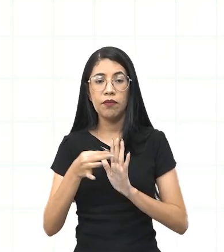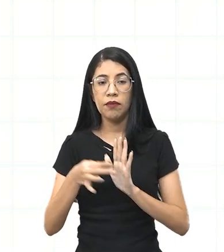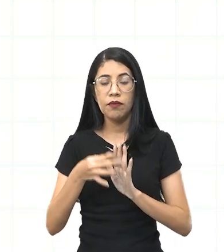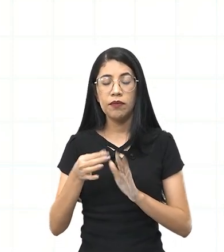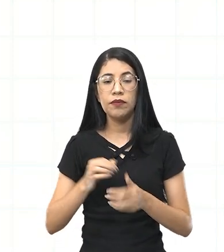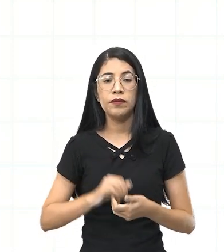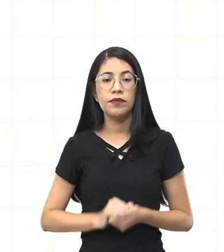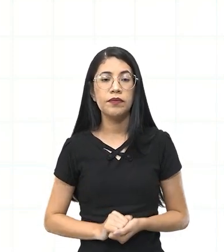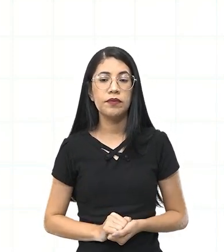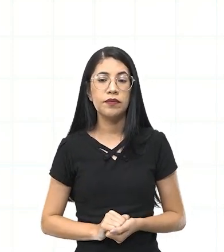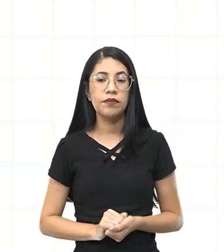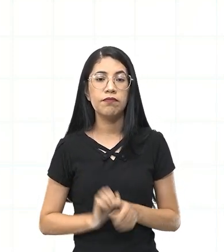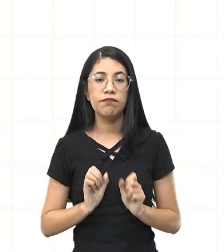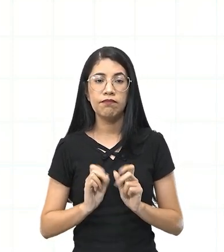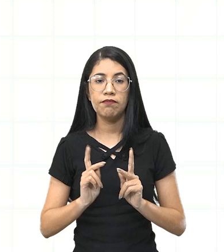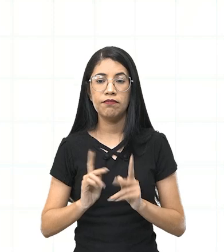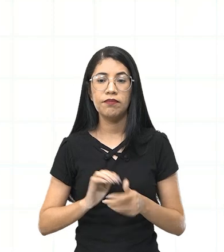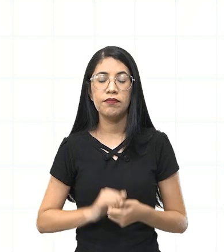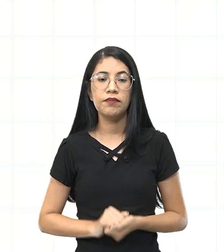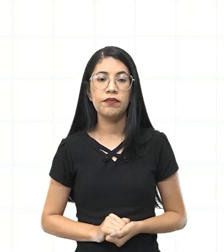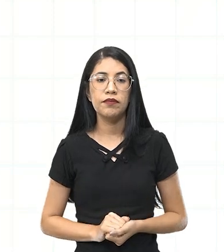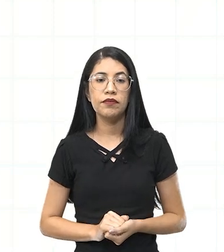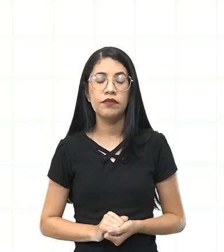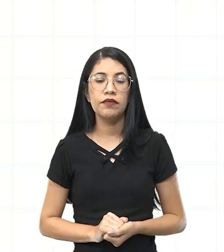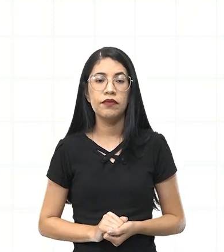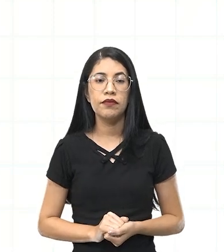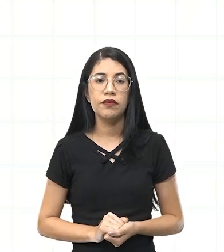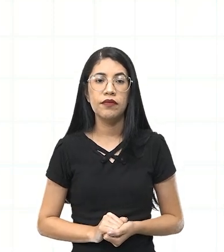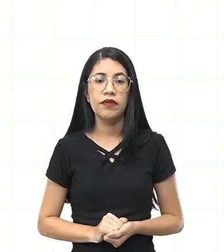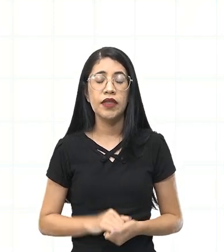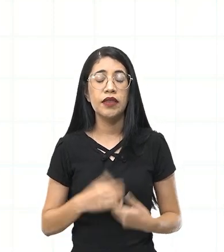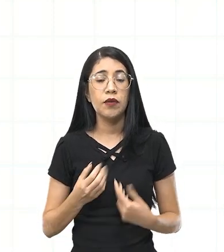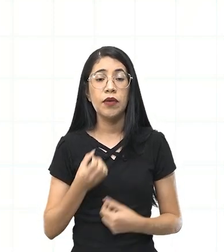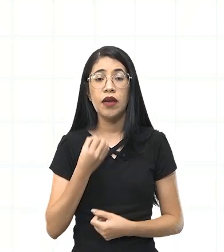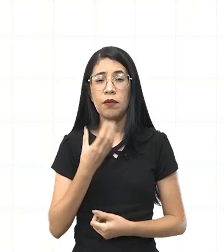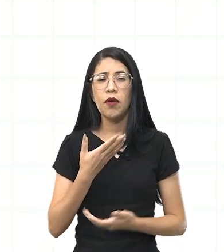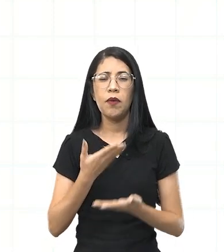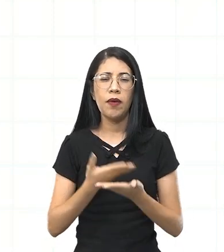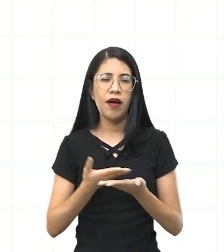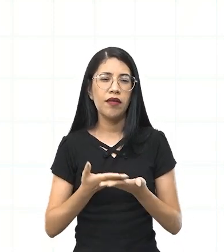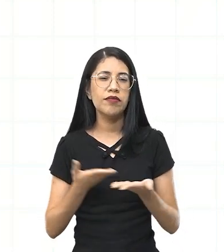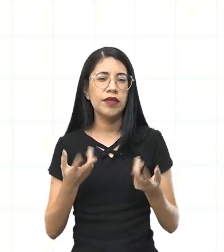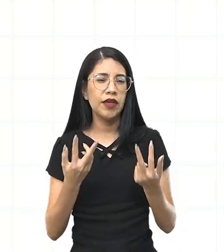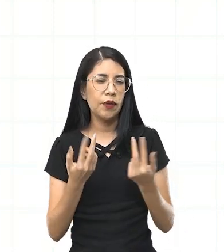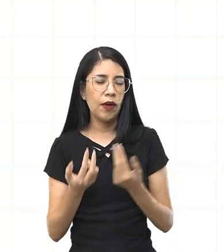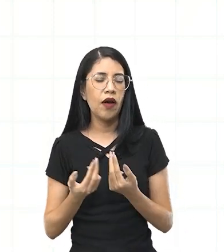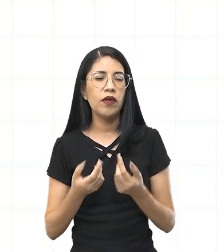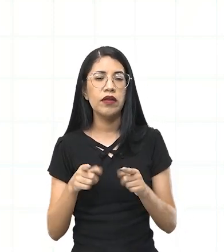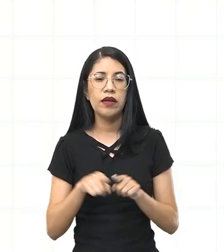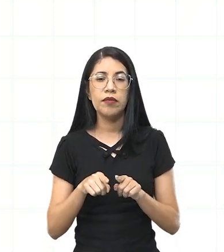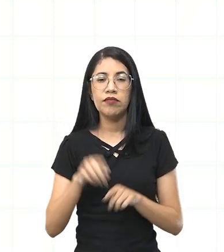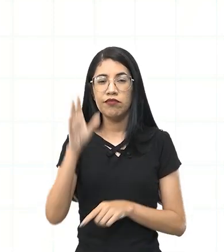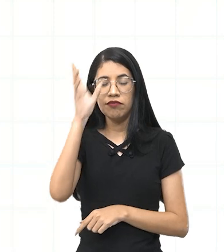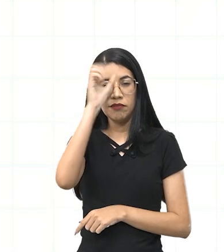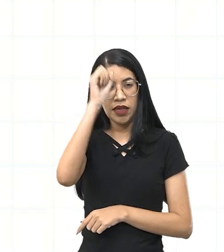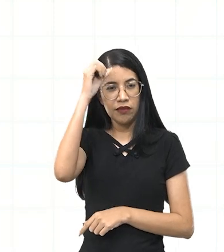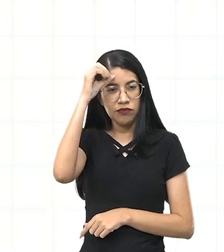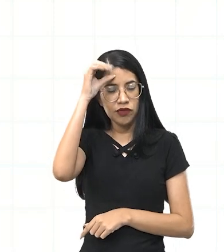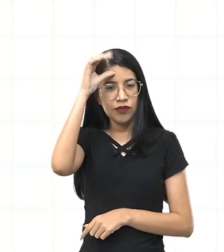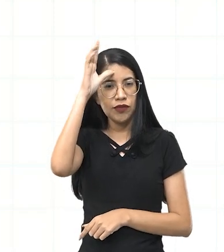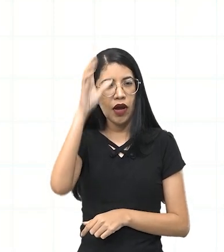alternativa B. Ok, pessoal? É tão melhor a gente dar aula assim, né? Aprender dessa forma,